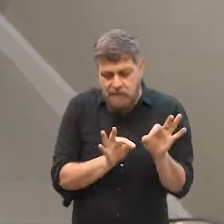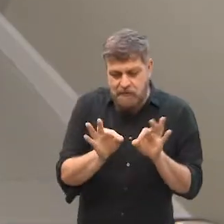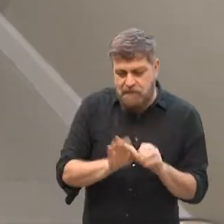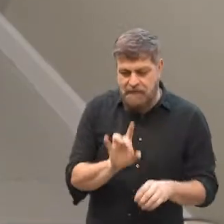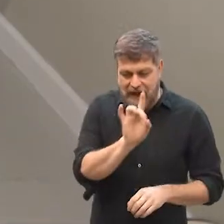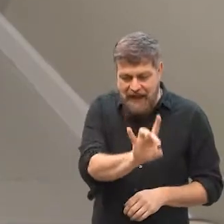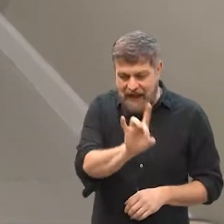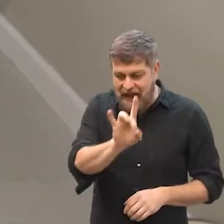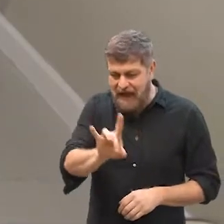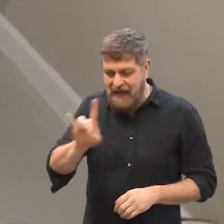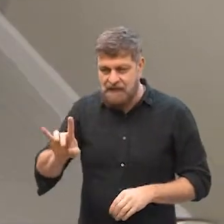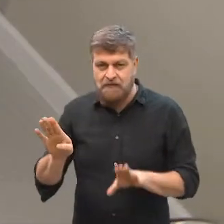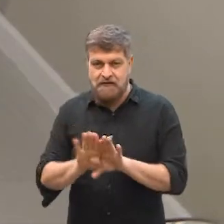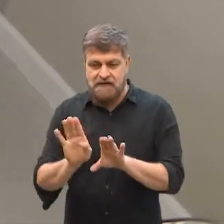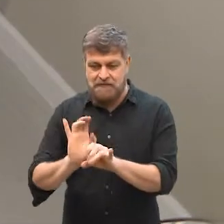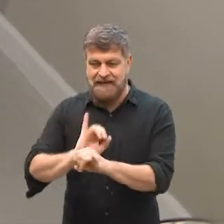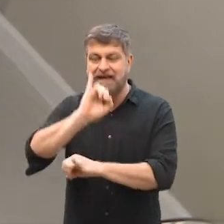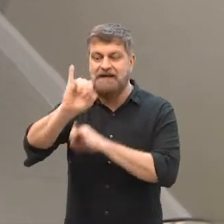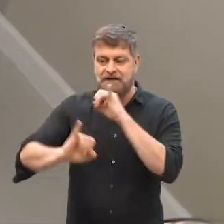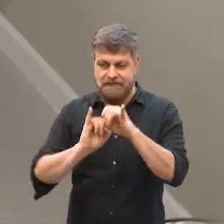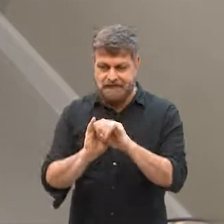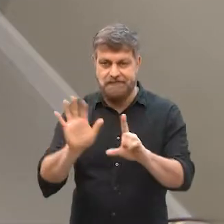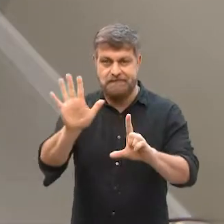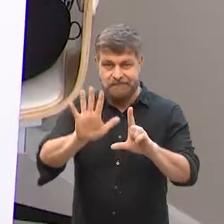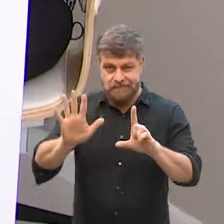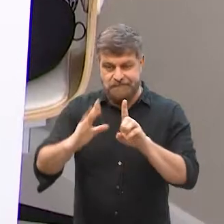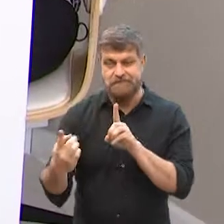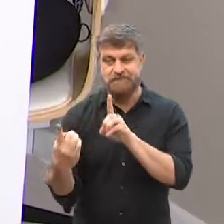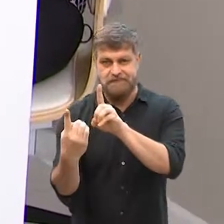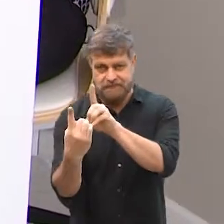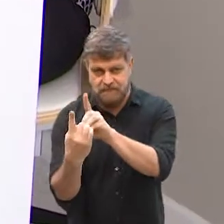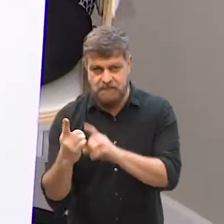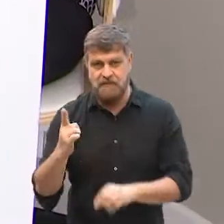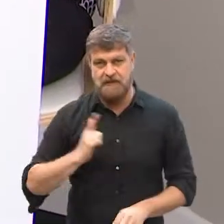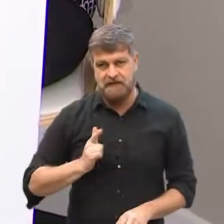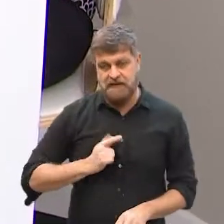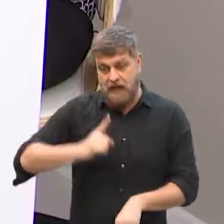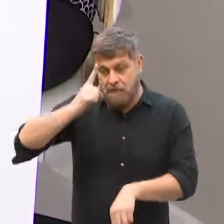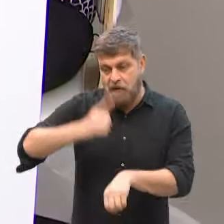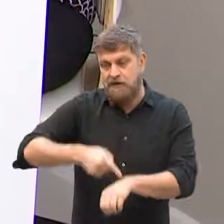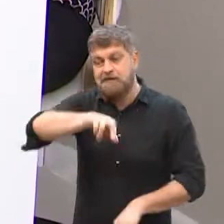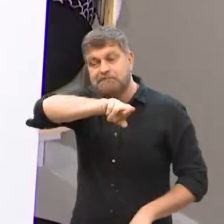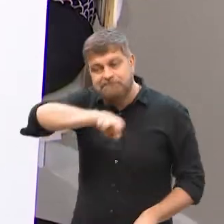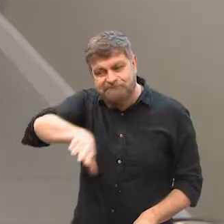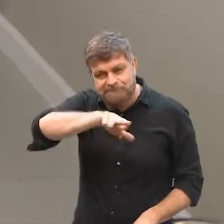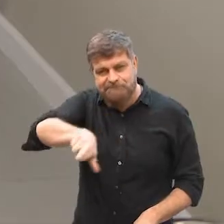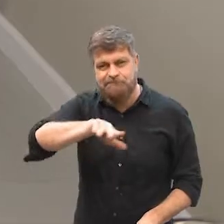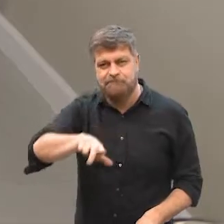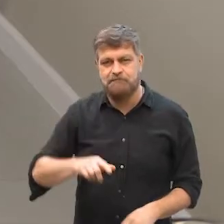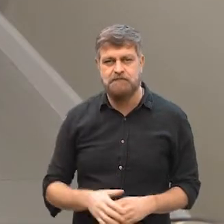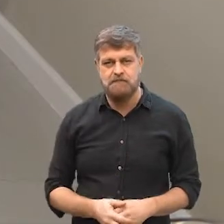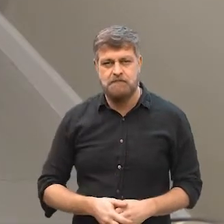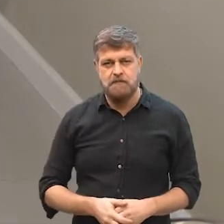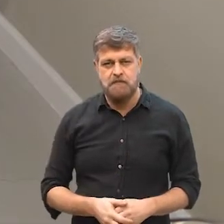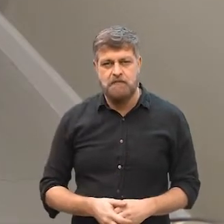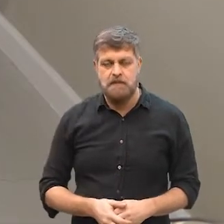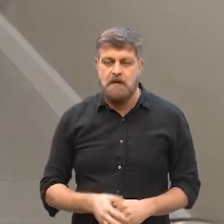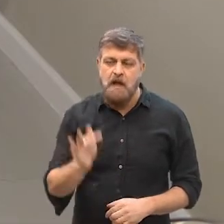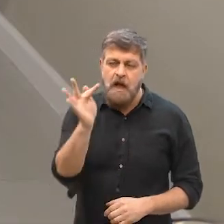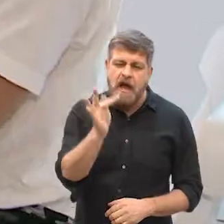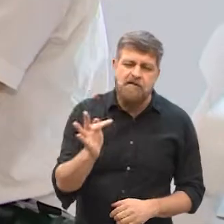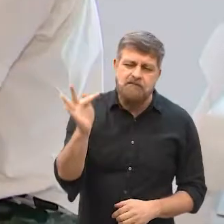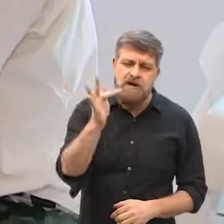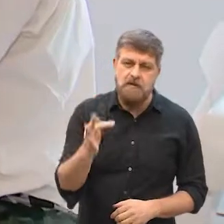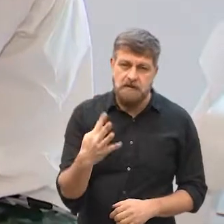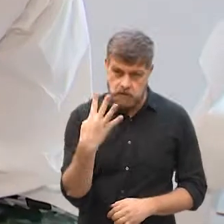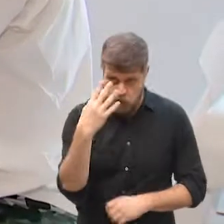Hoje os atendimentos online também estão acontecendo. Tem isso, a gente vive um momento atípico também, né? Sim. E assim, a faculdade, ela